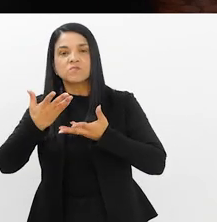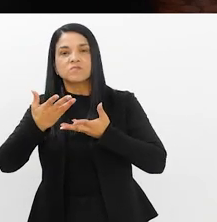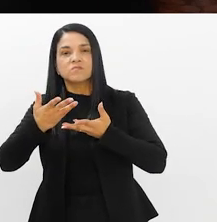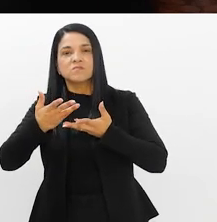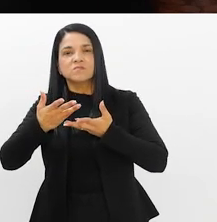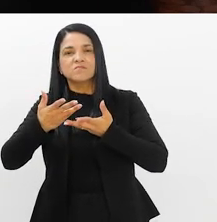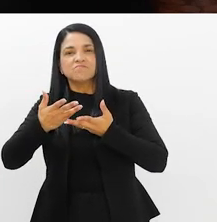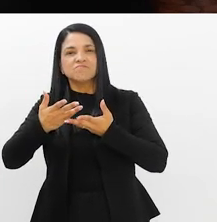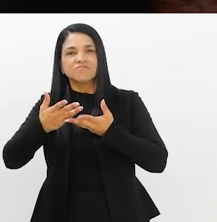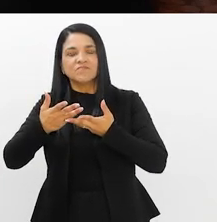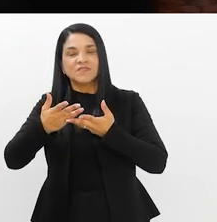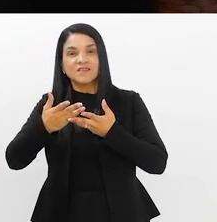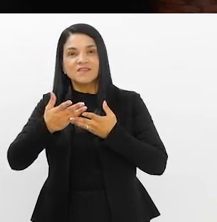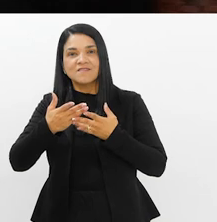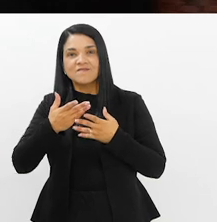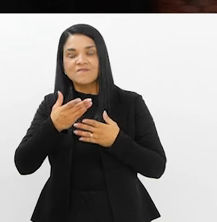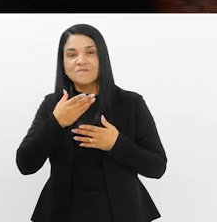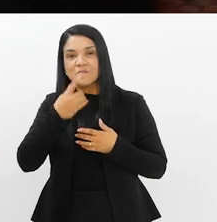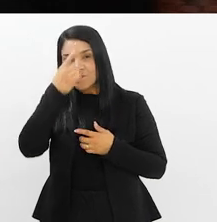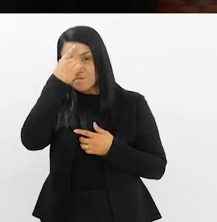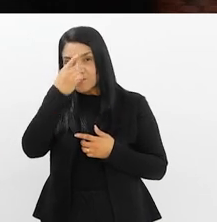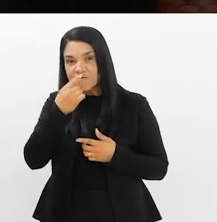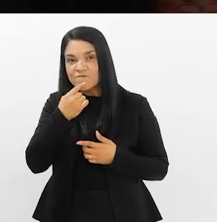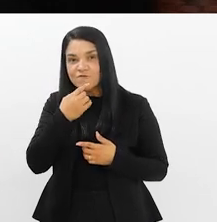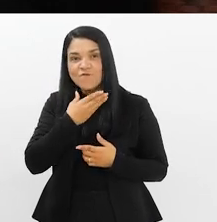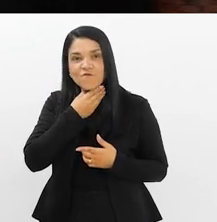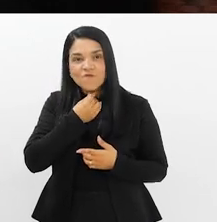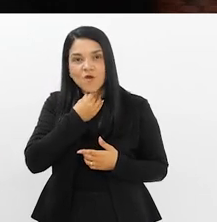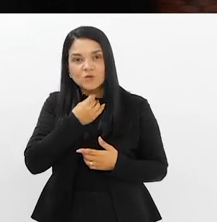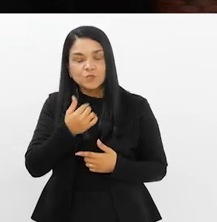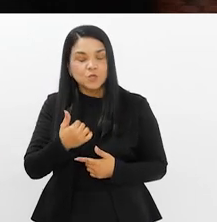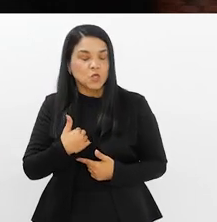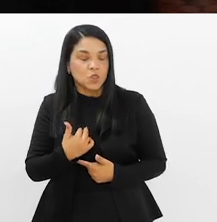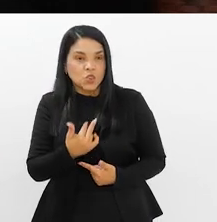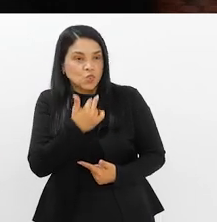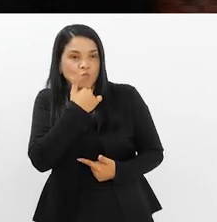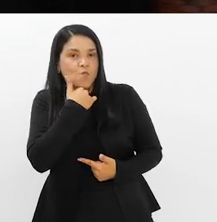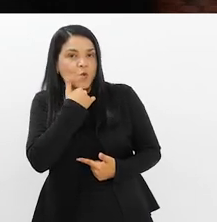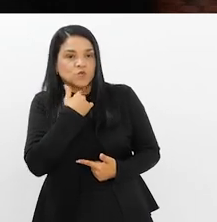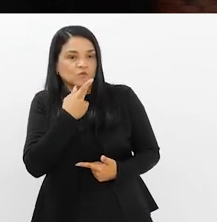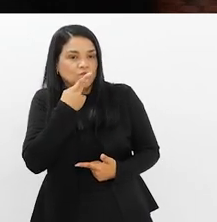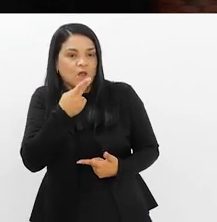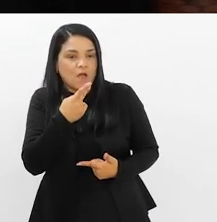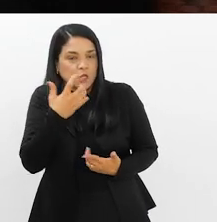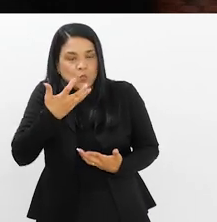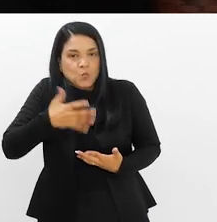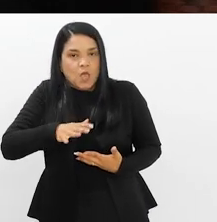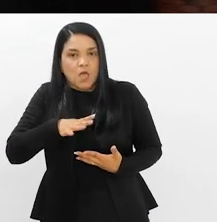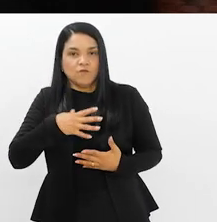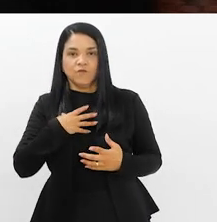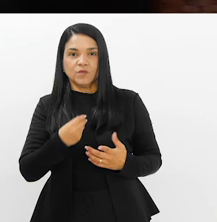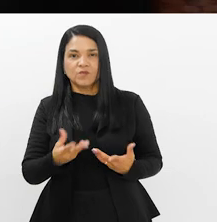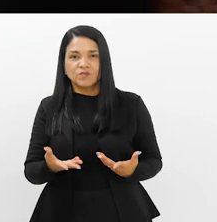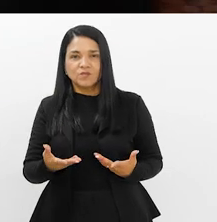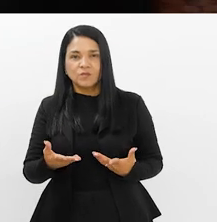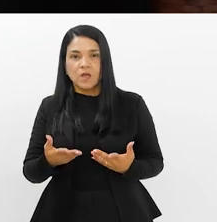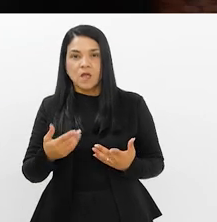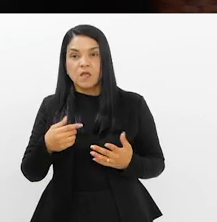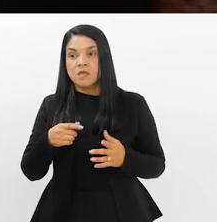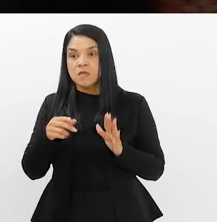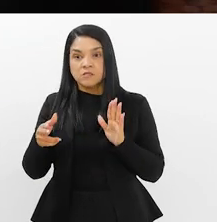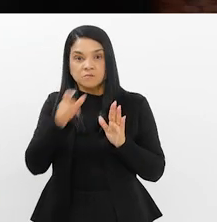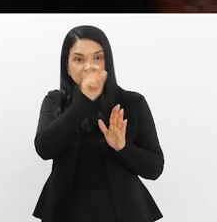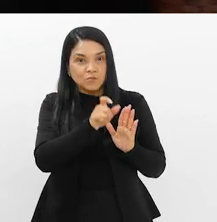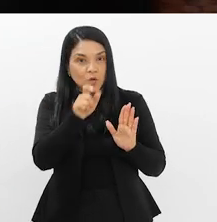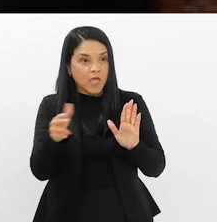né? Fazem fake para não serem, tipo, não posso dizer que não quero ser mãe. Então, essas